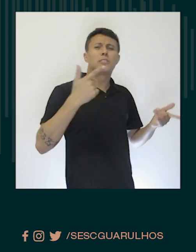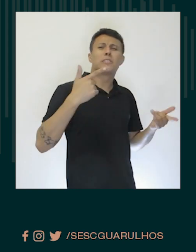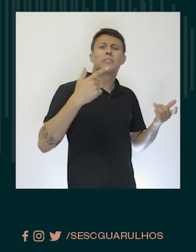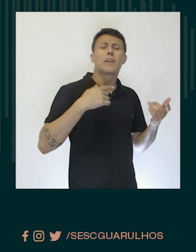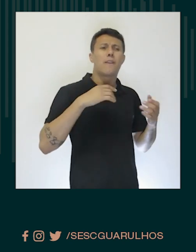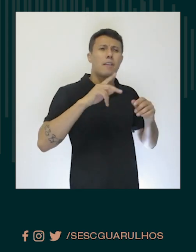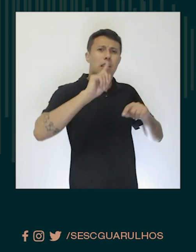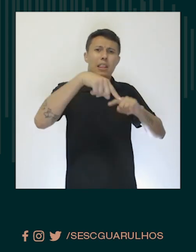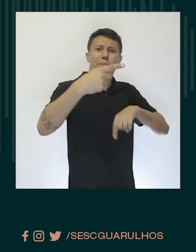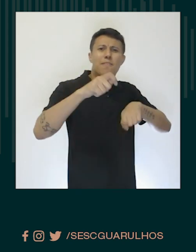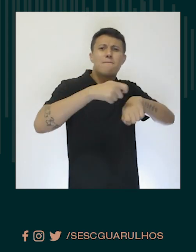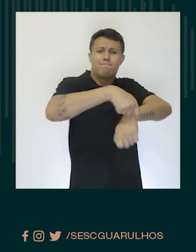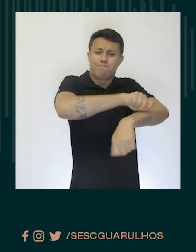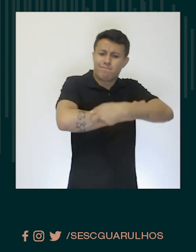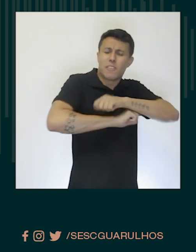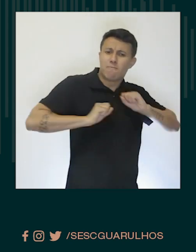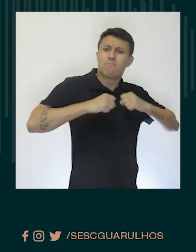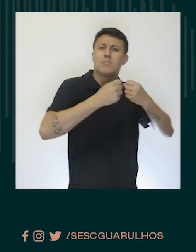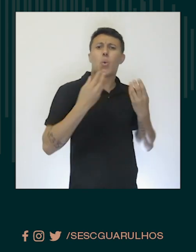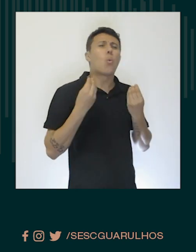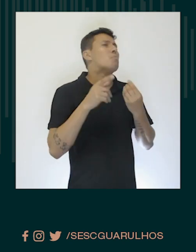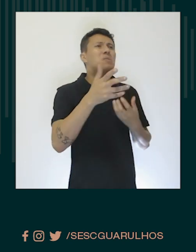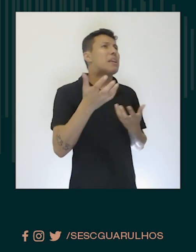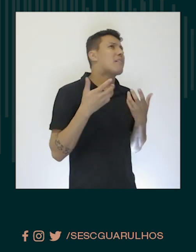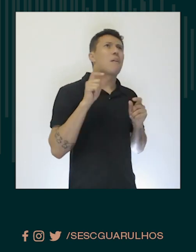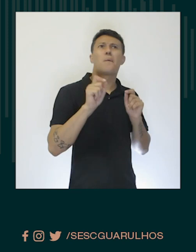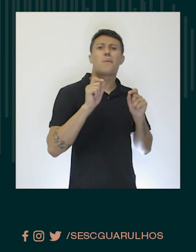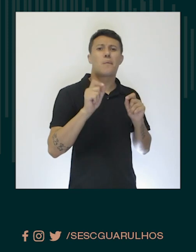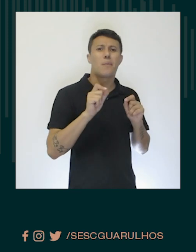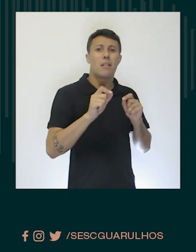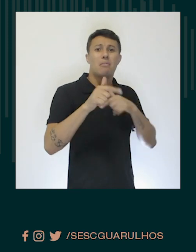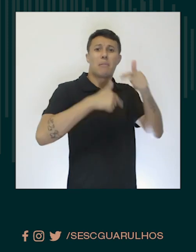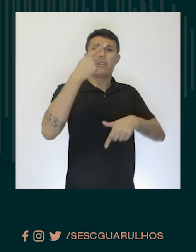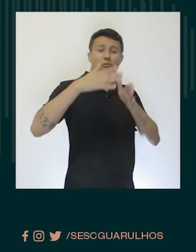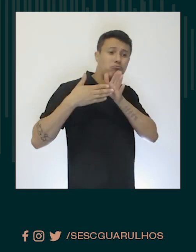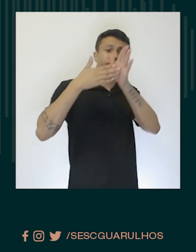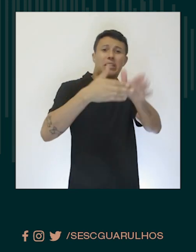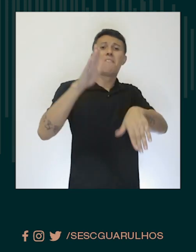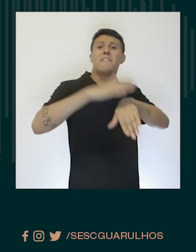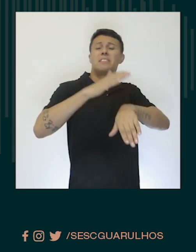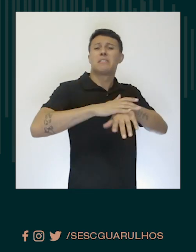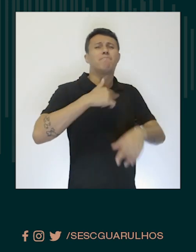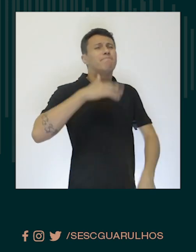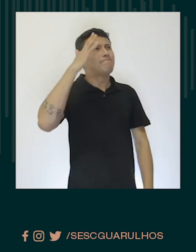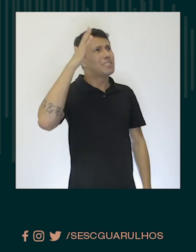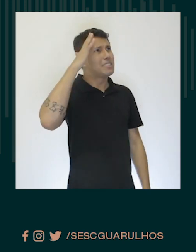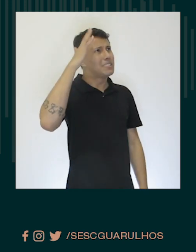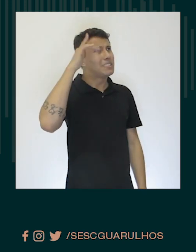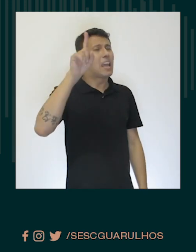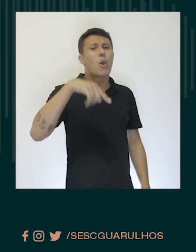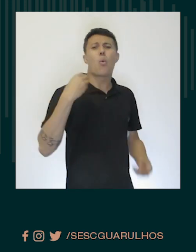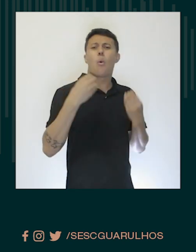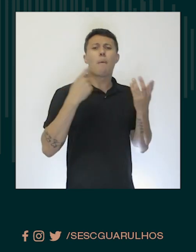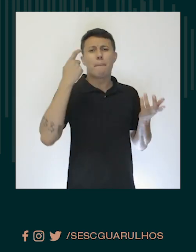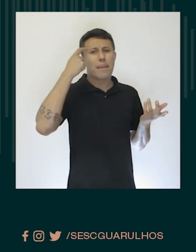atrás, tá ligado? Como você quer fazer a sua carreira e você pensar profundamente sobre isso, tirar a dúvida com